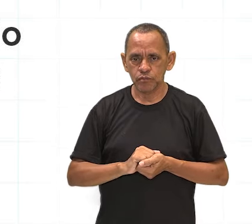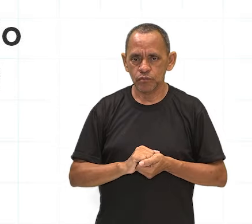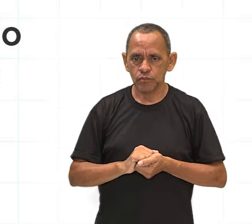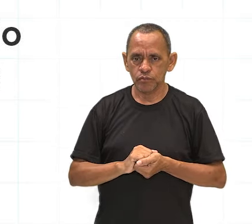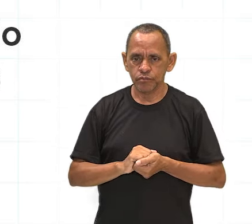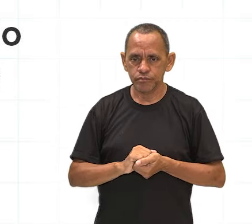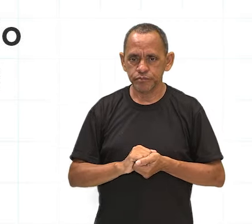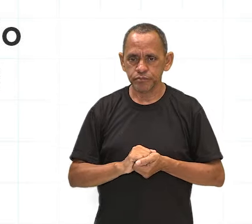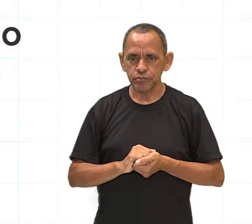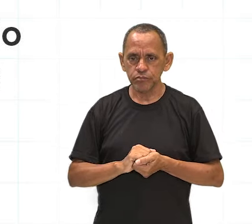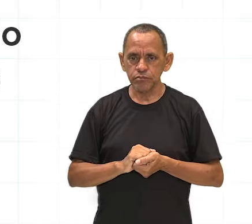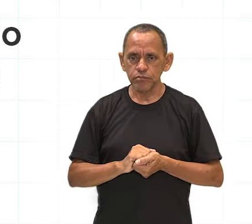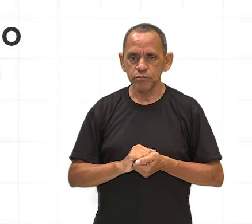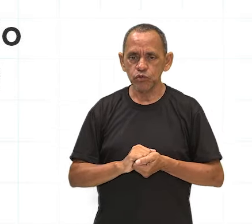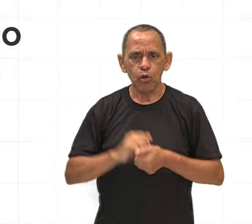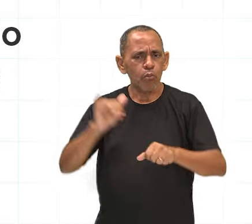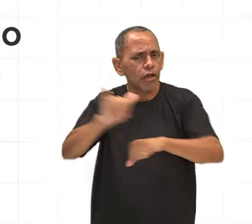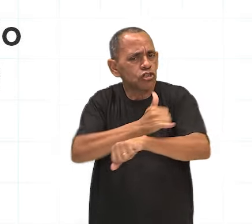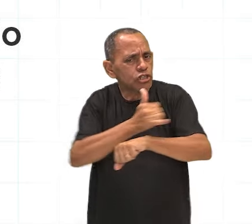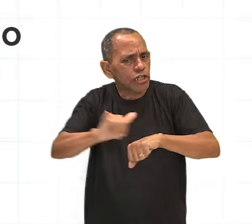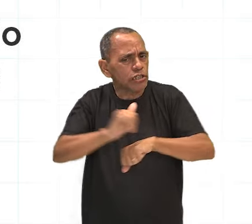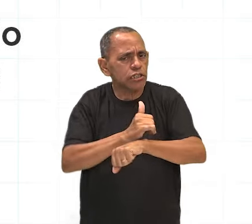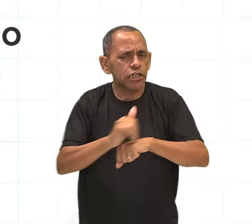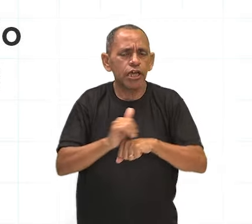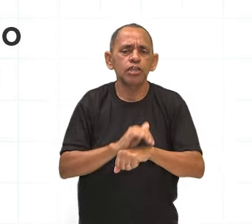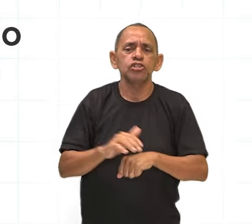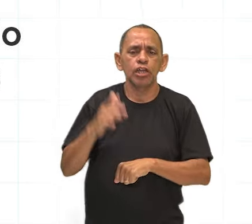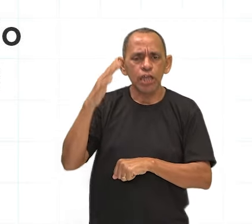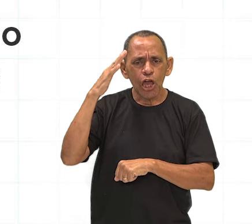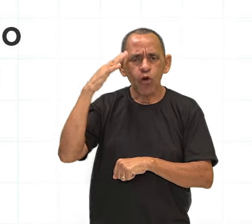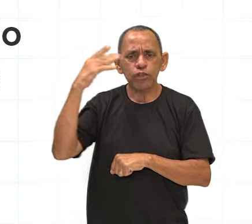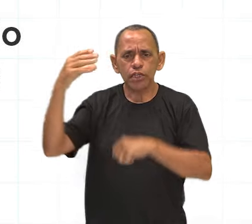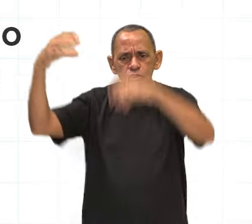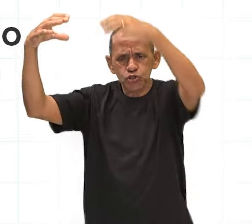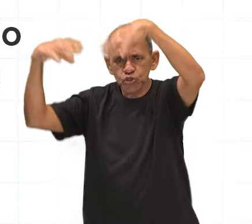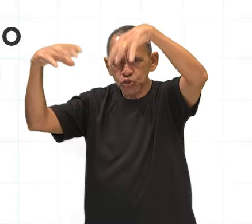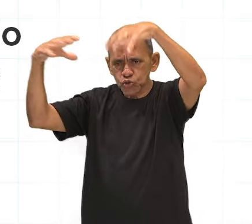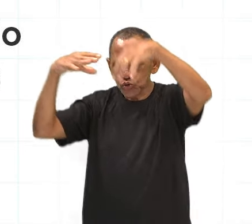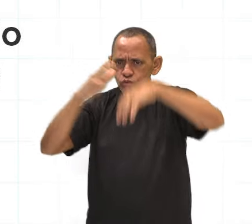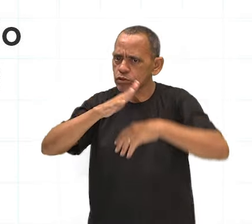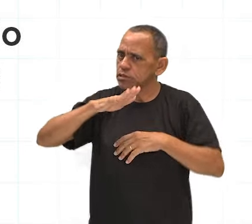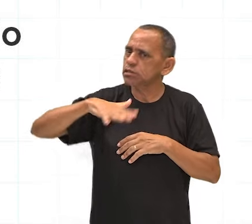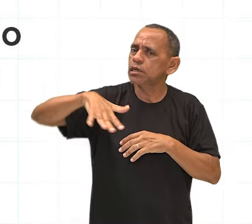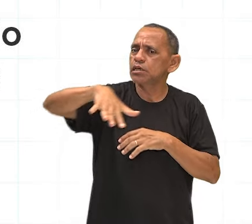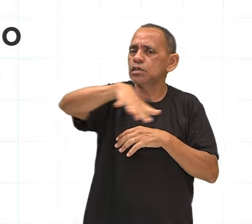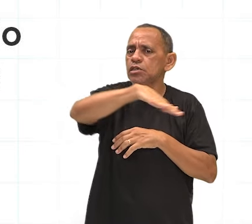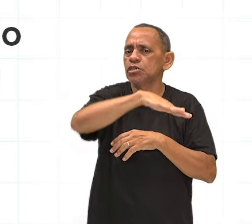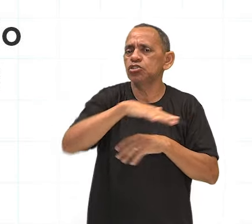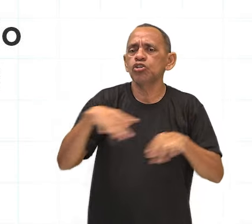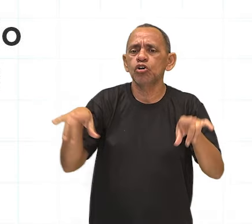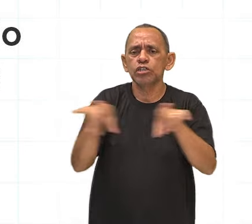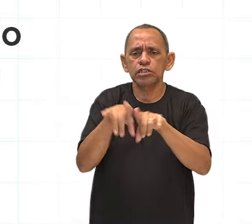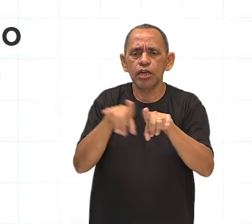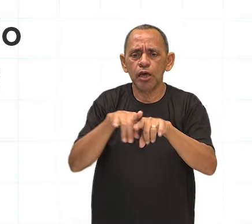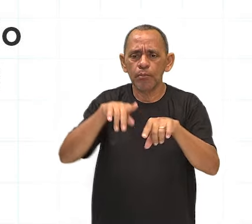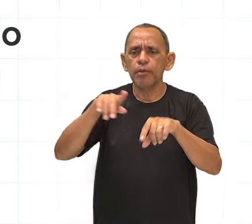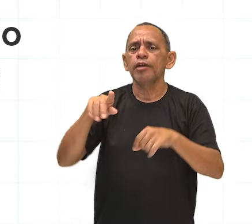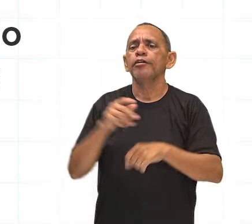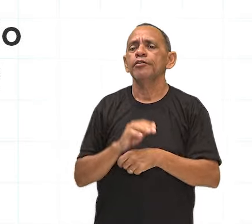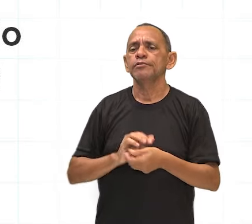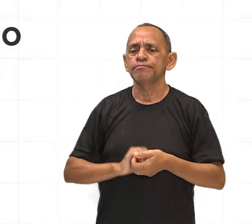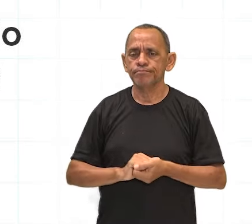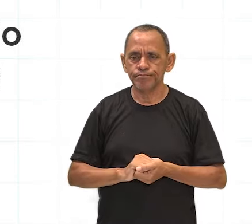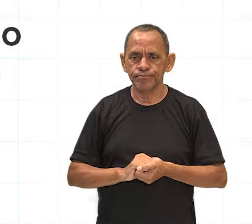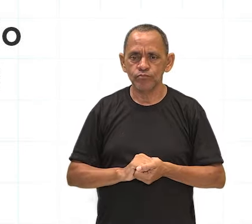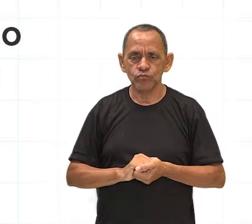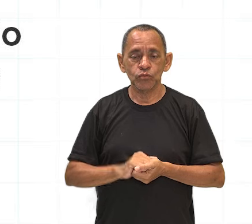Nesse sentido, ela não garante apenas a ocorrência de chuvas na nossa região, como também outras